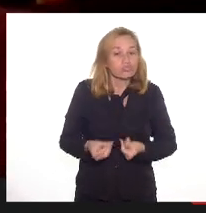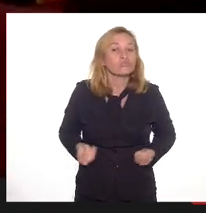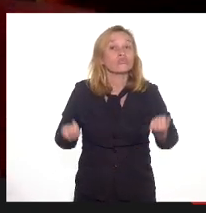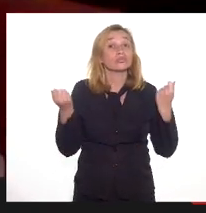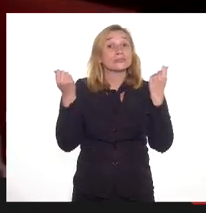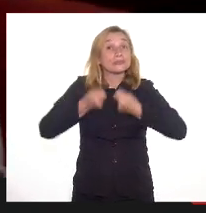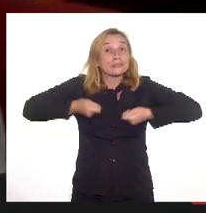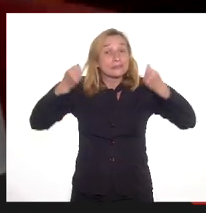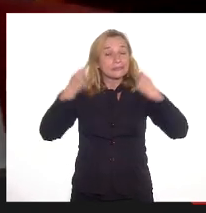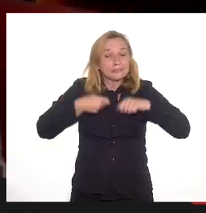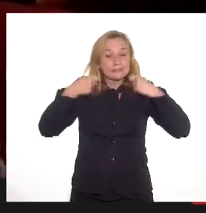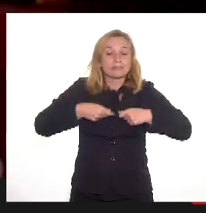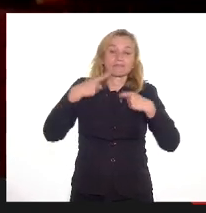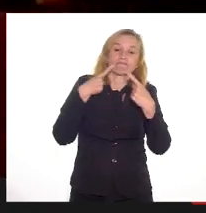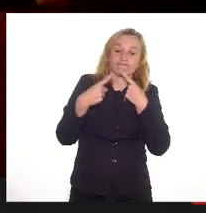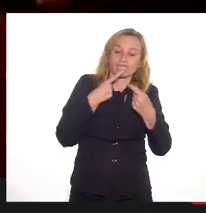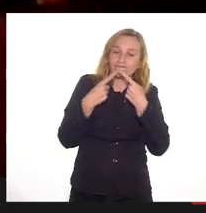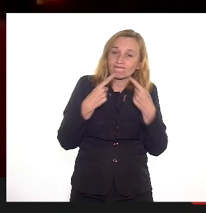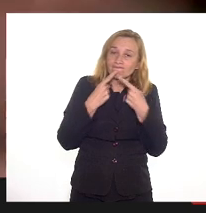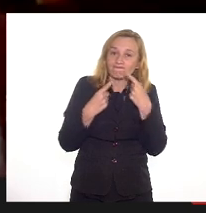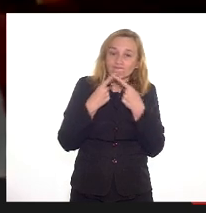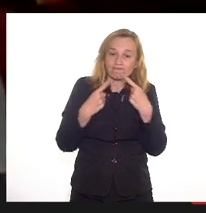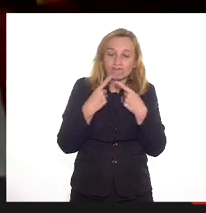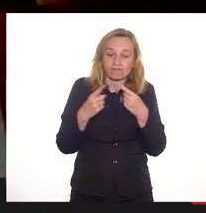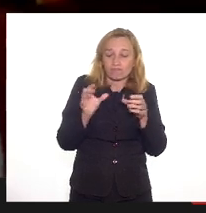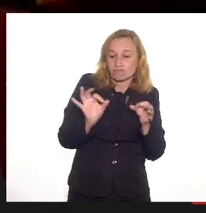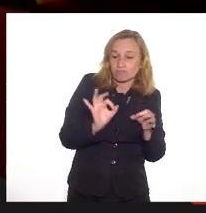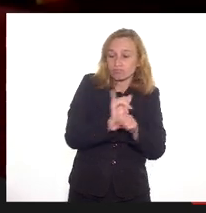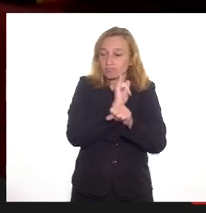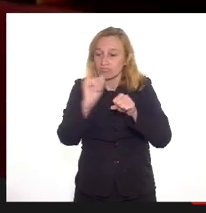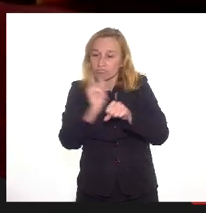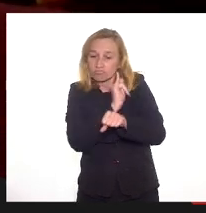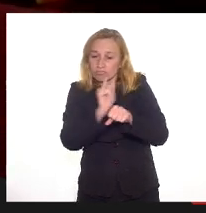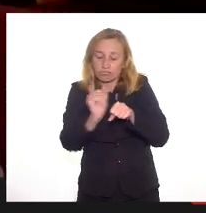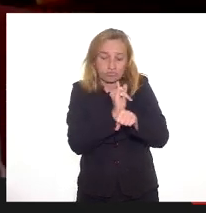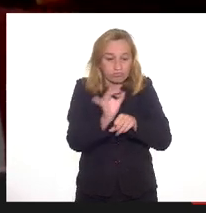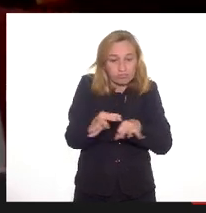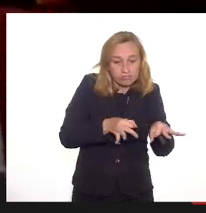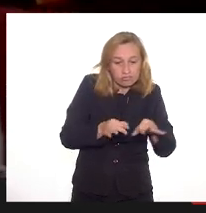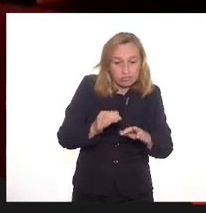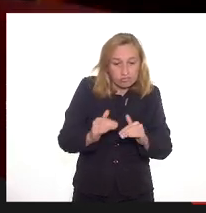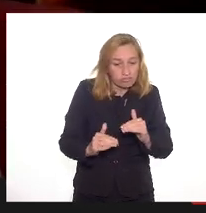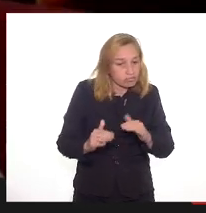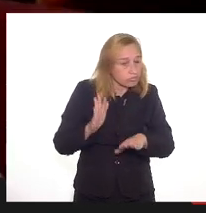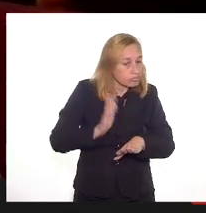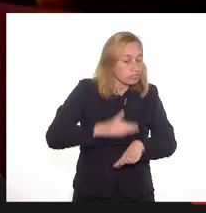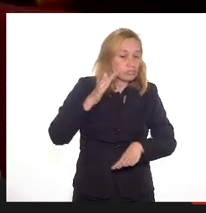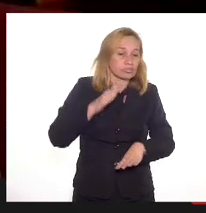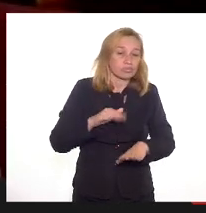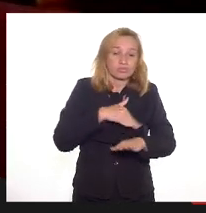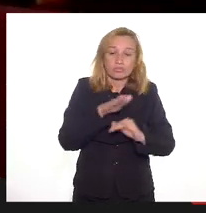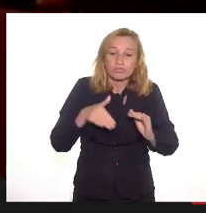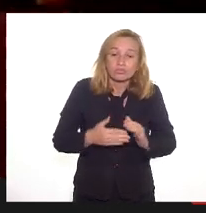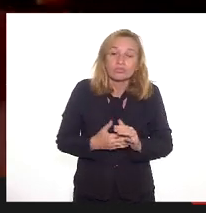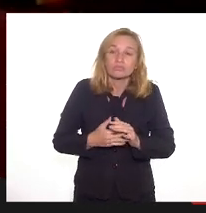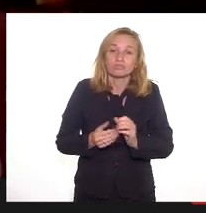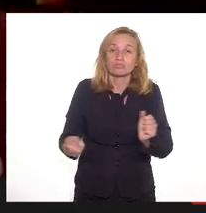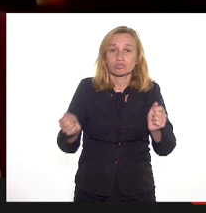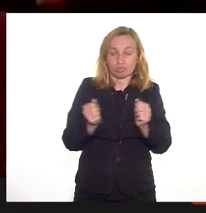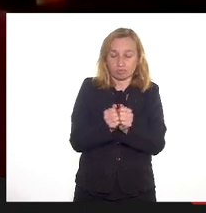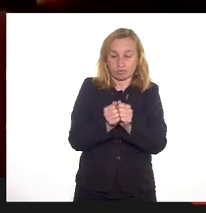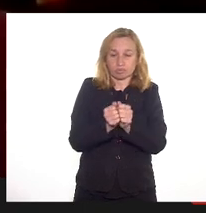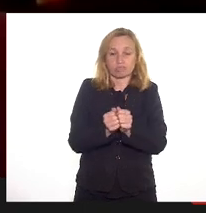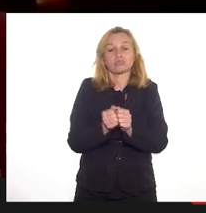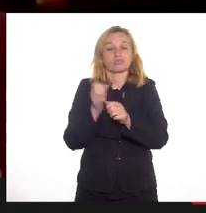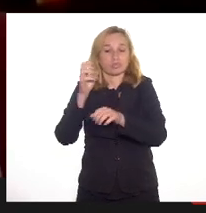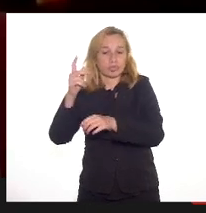necessitamos estar discutindo um plano estratégico maior onde que esteja envolvendo todos os atores. Né? Que a Petrobras